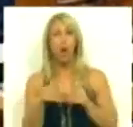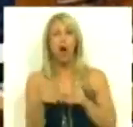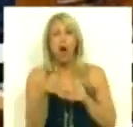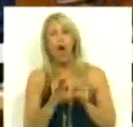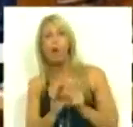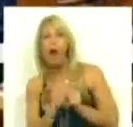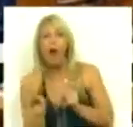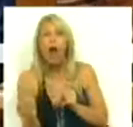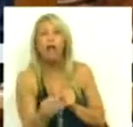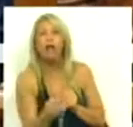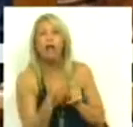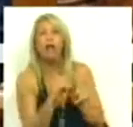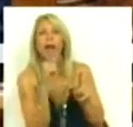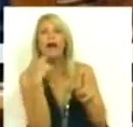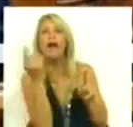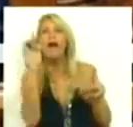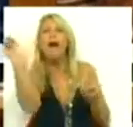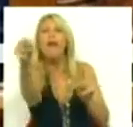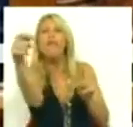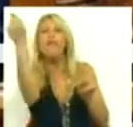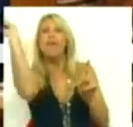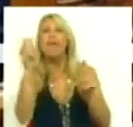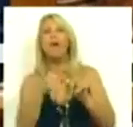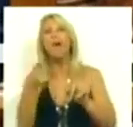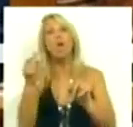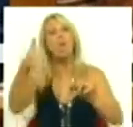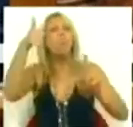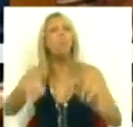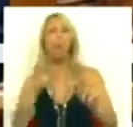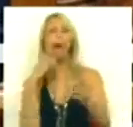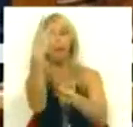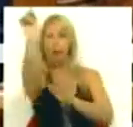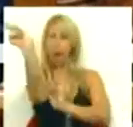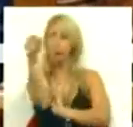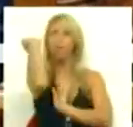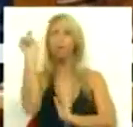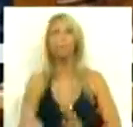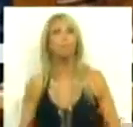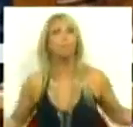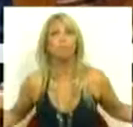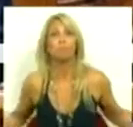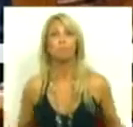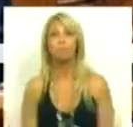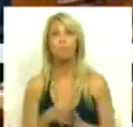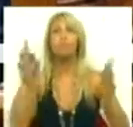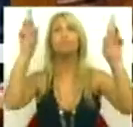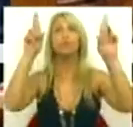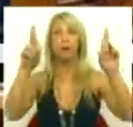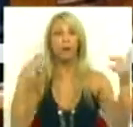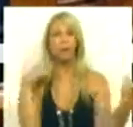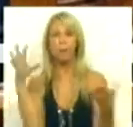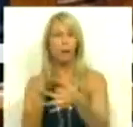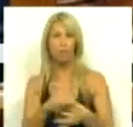mágica? Esperança, diz o PS, o discurso da esperança. Certamente, não o da inconsistência, não o das